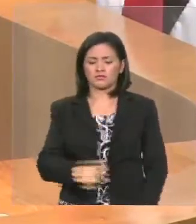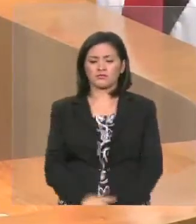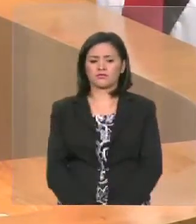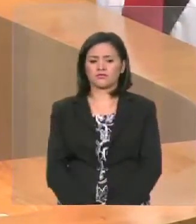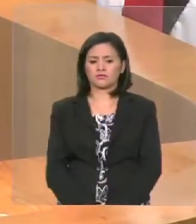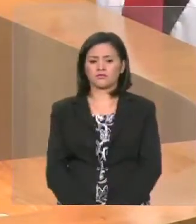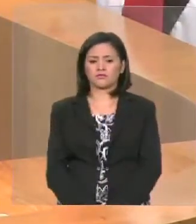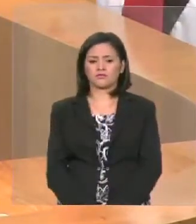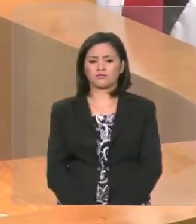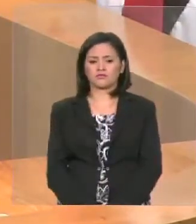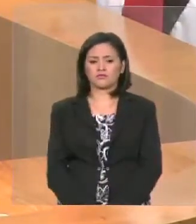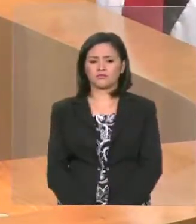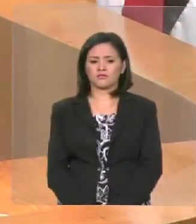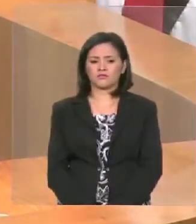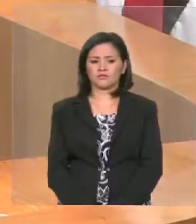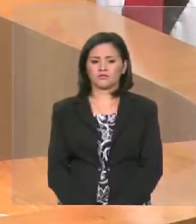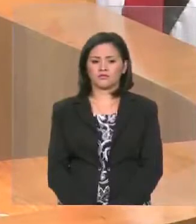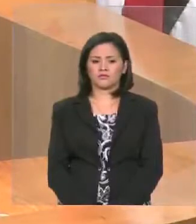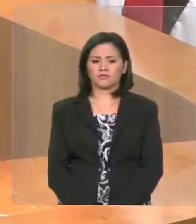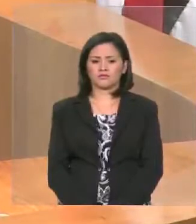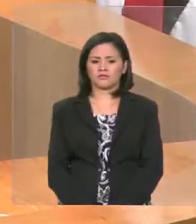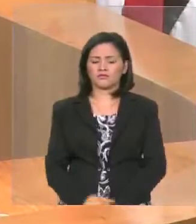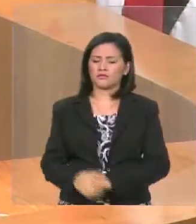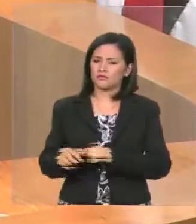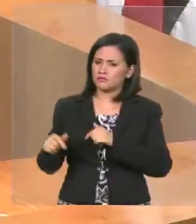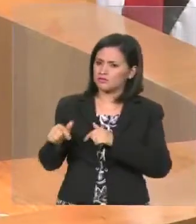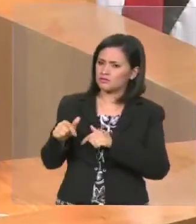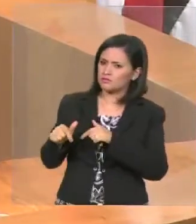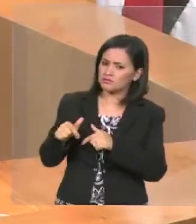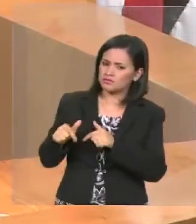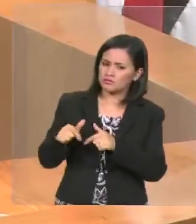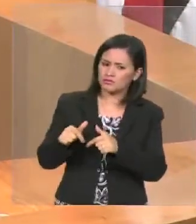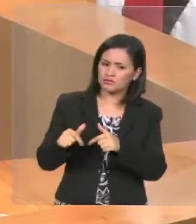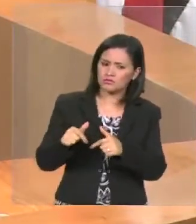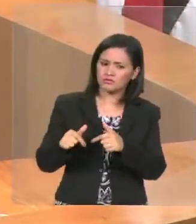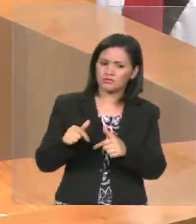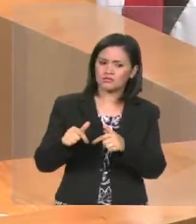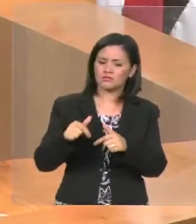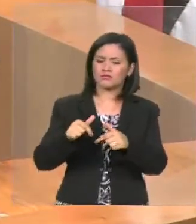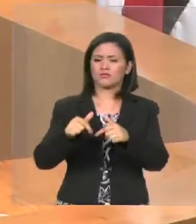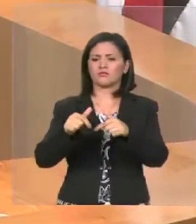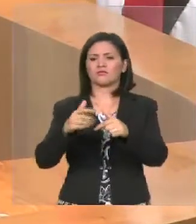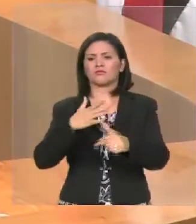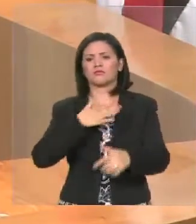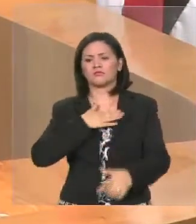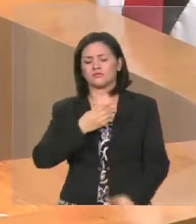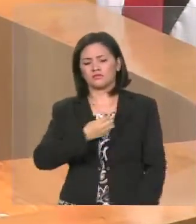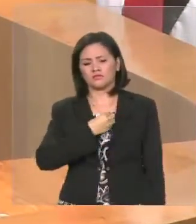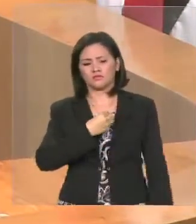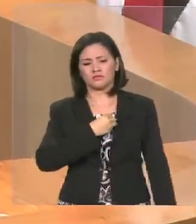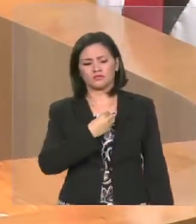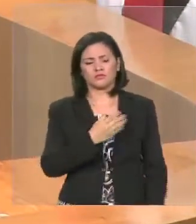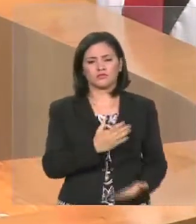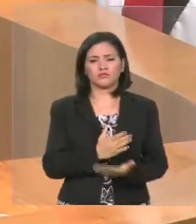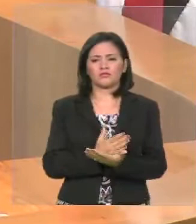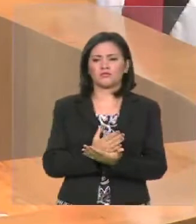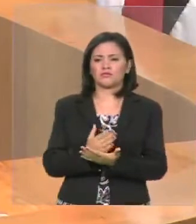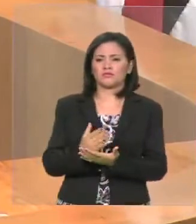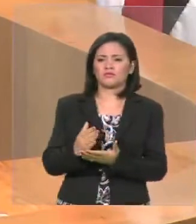tenho trabalhado ao longo de toda a minha vida, ou de quase toda a minha vida. Comecei a trabalhar aos 14 anos de